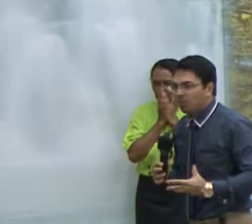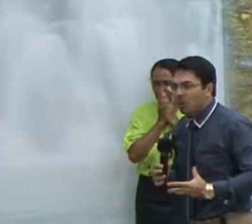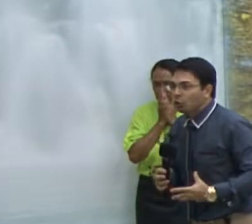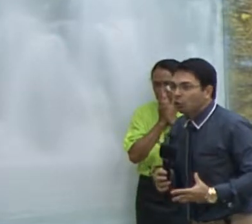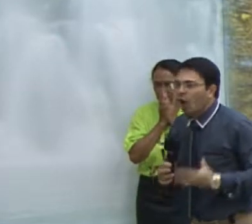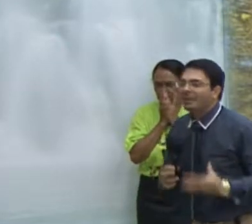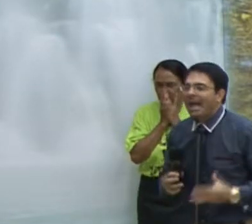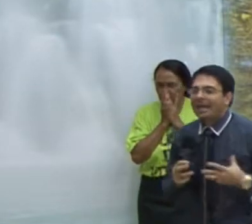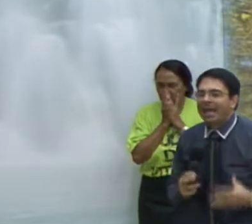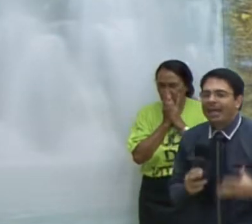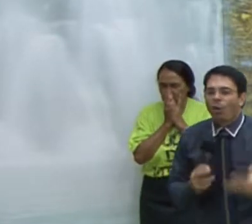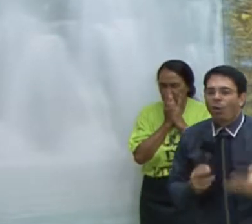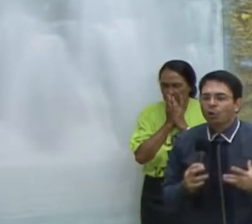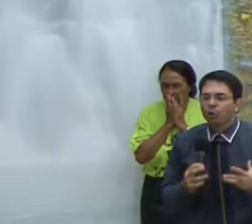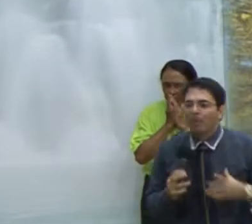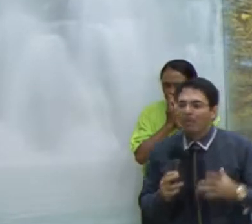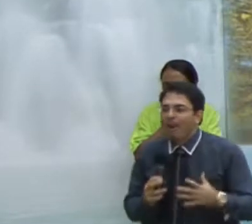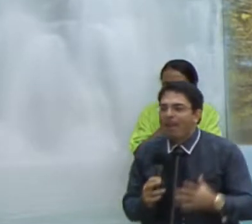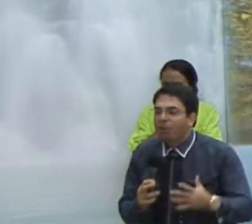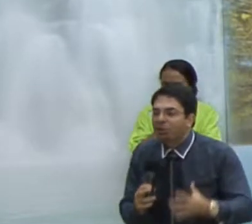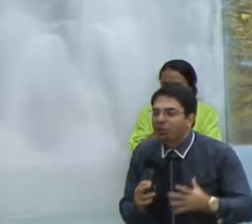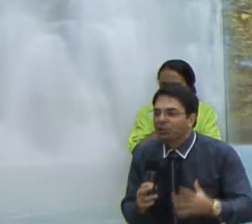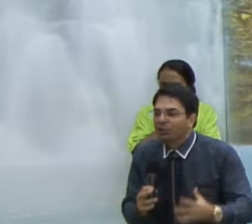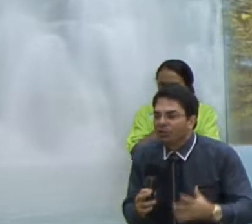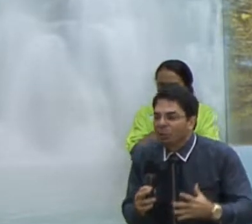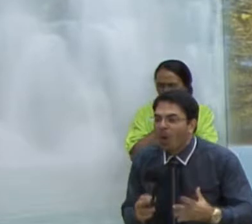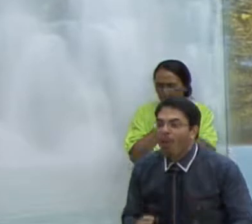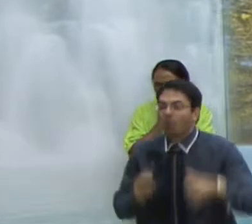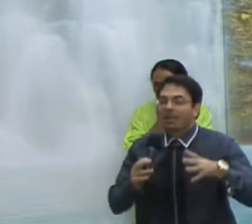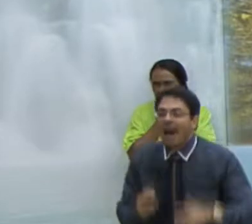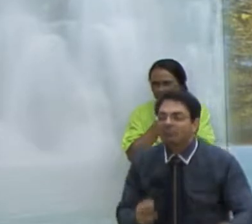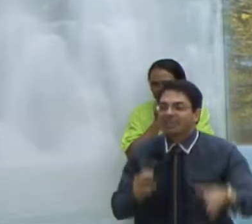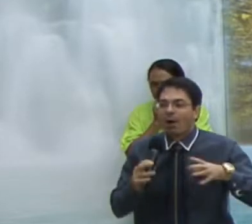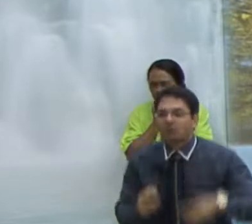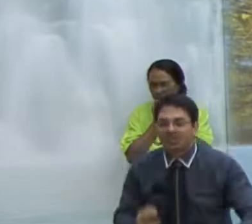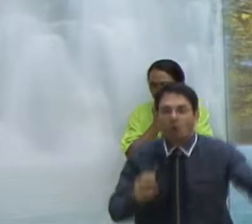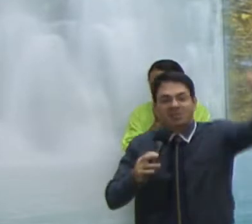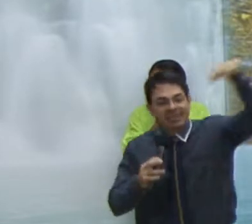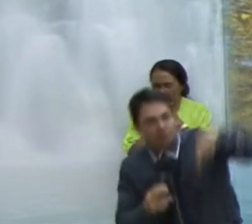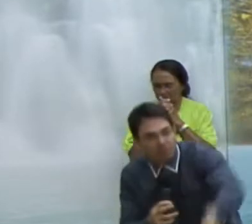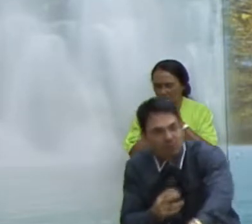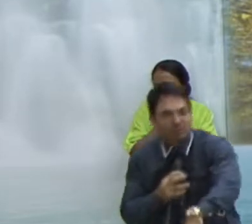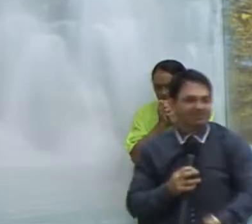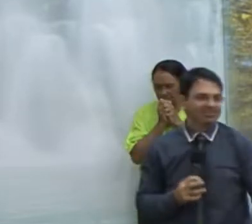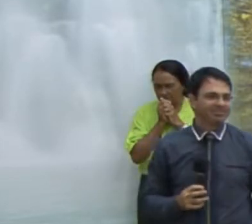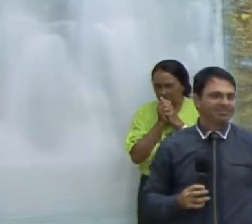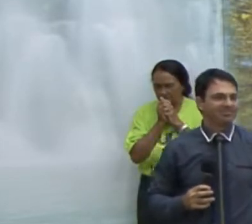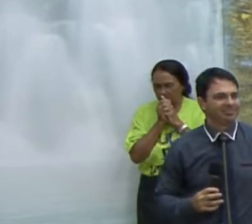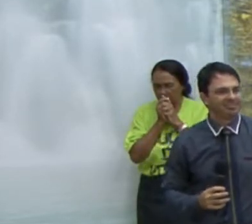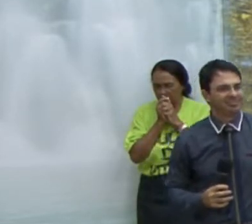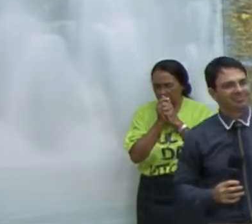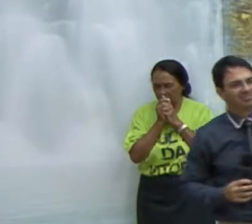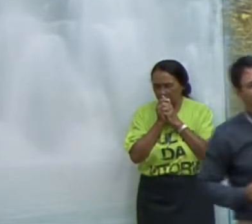Deus, todo aquele condomínio é protegido por causa da unção que está sobre você.